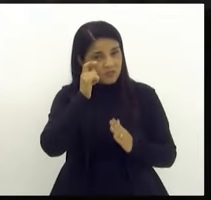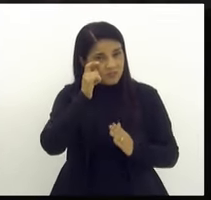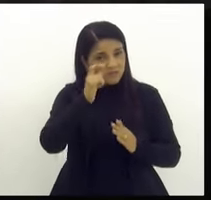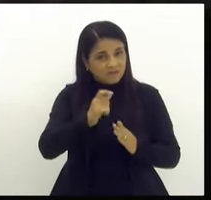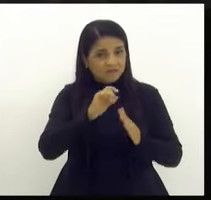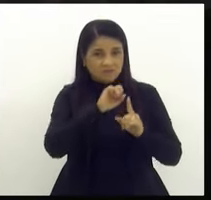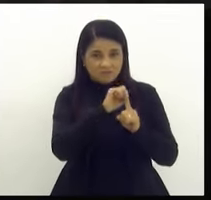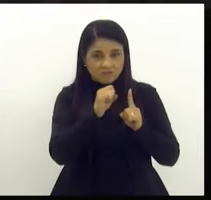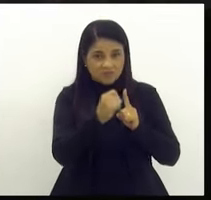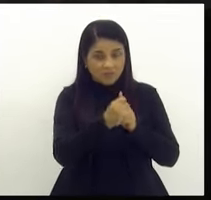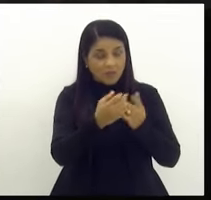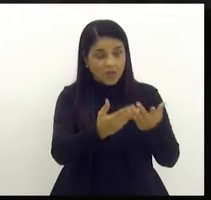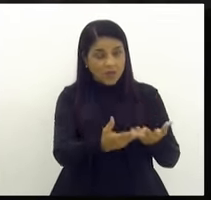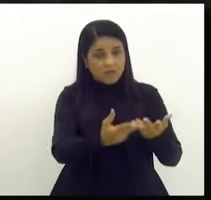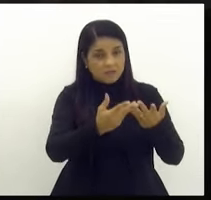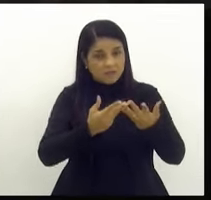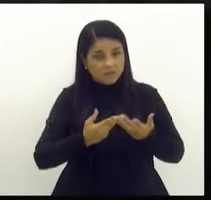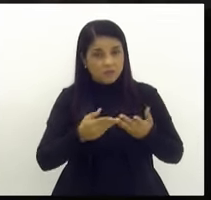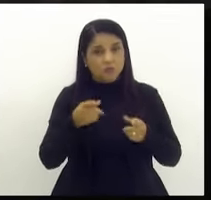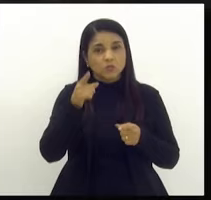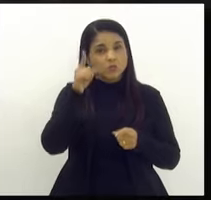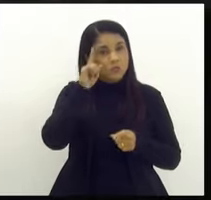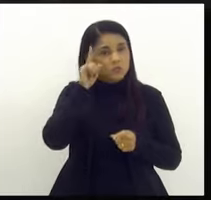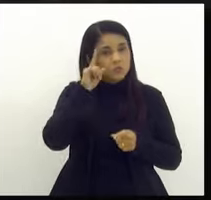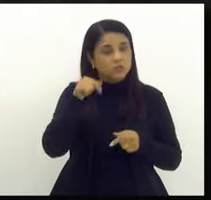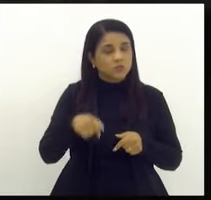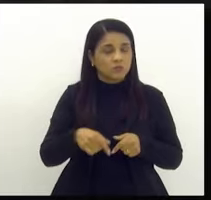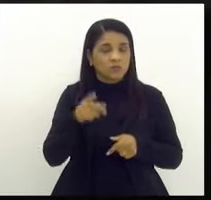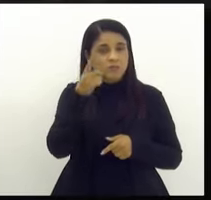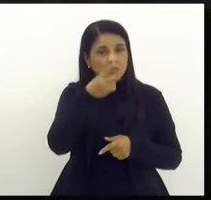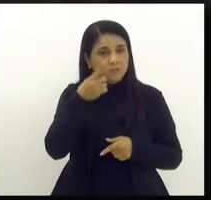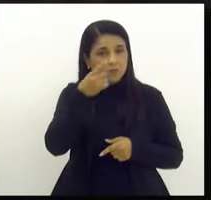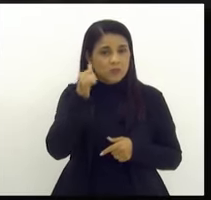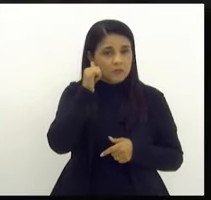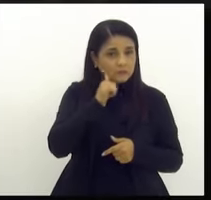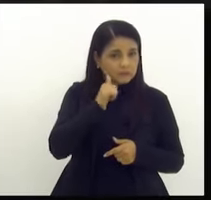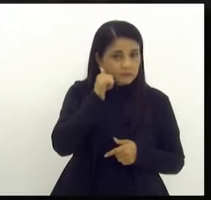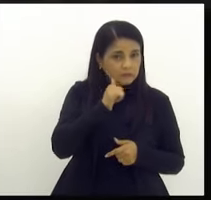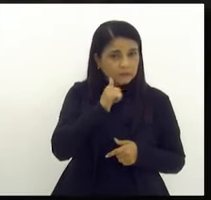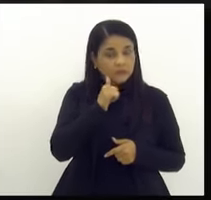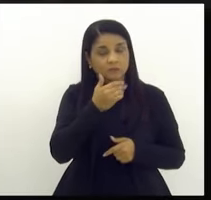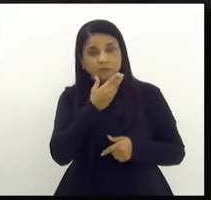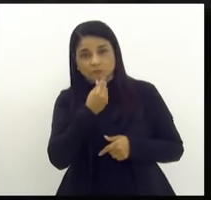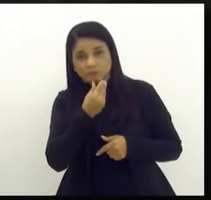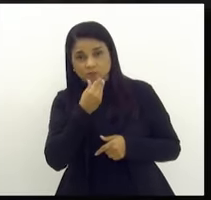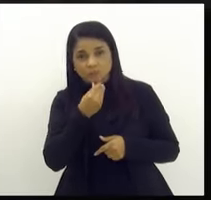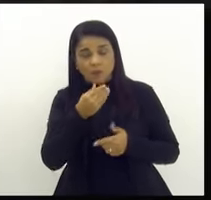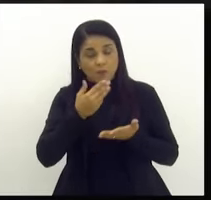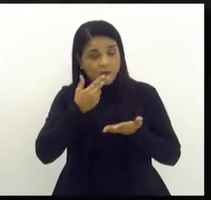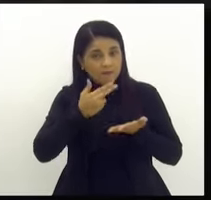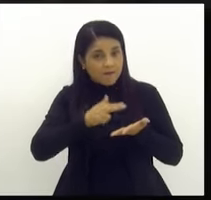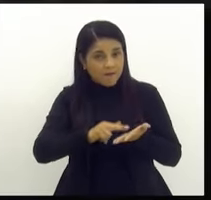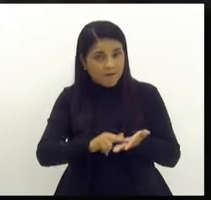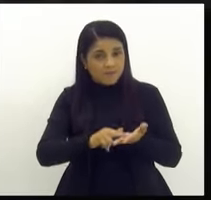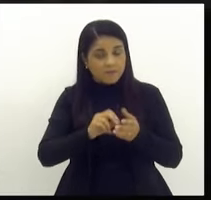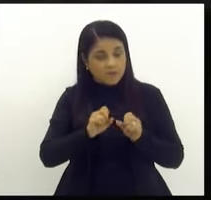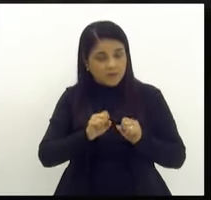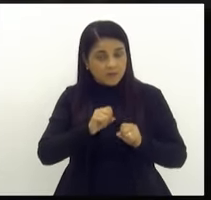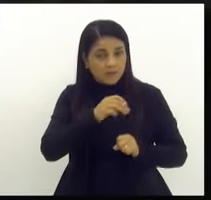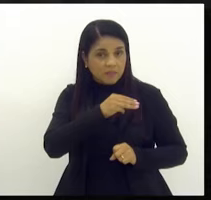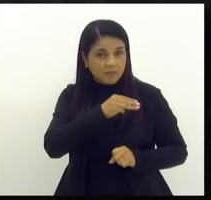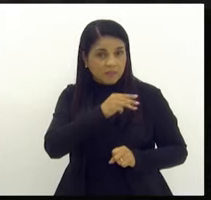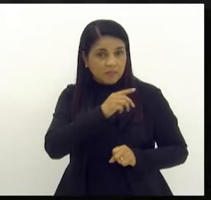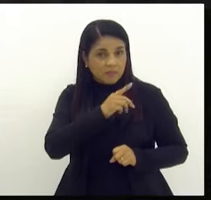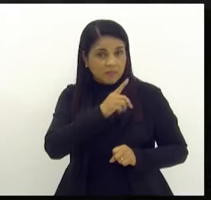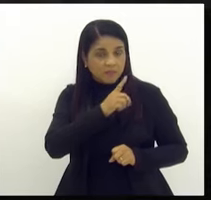social recebemos aqui todos os deputados e deputadas uma carta uma carta enviada pela Defensoria Pública do